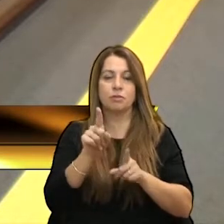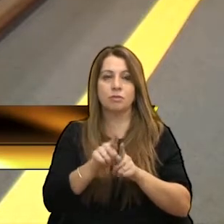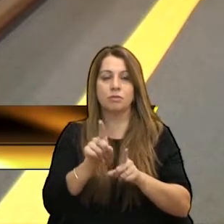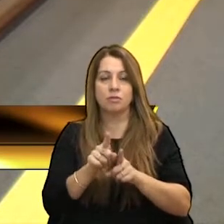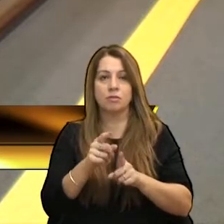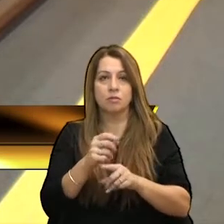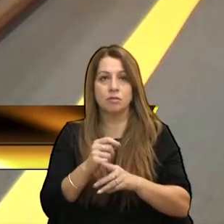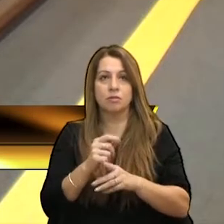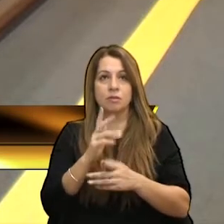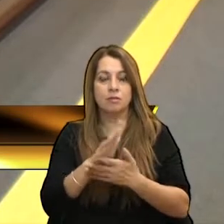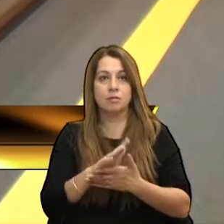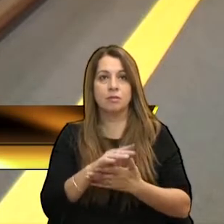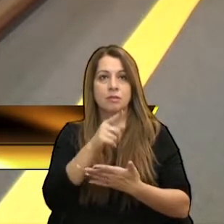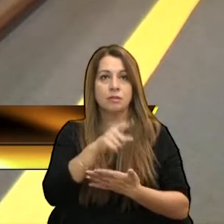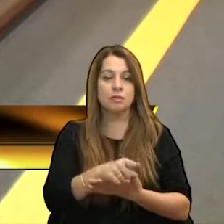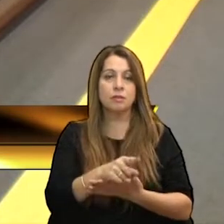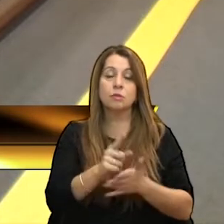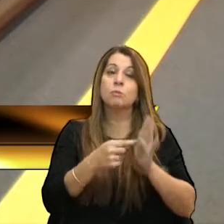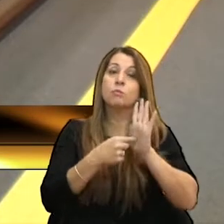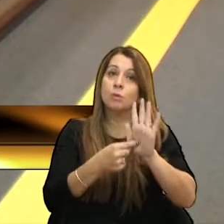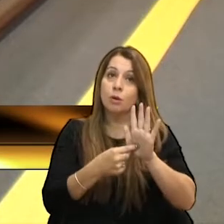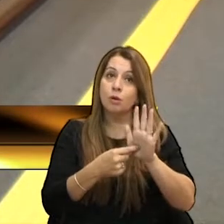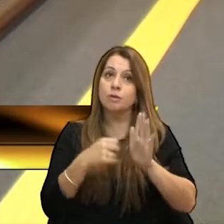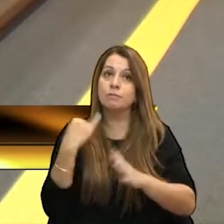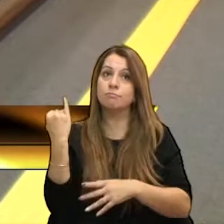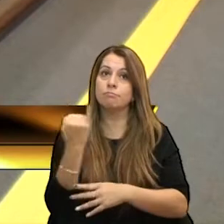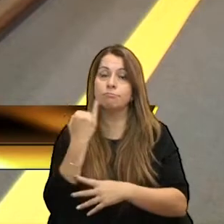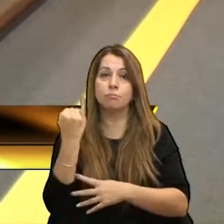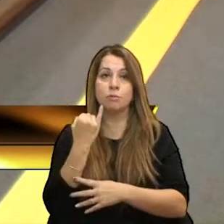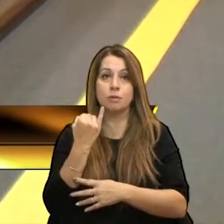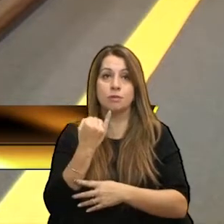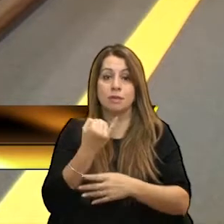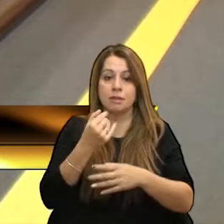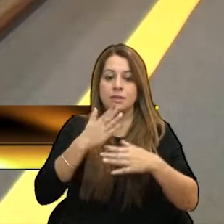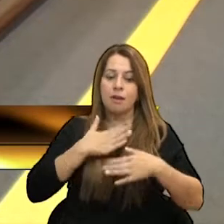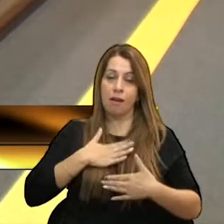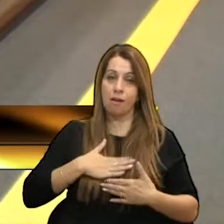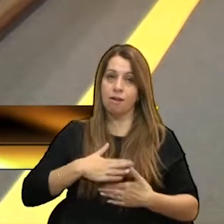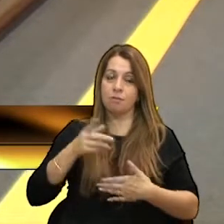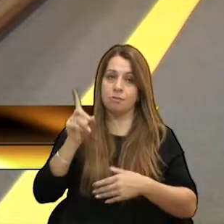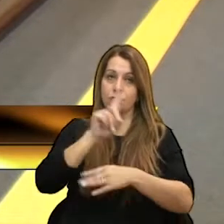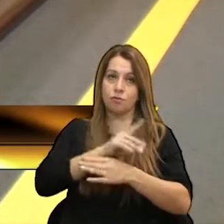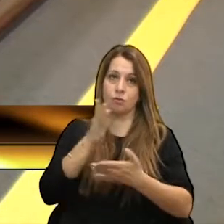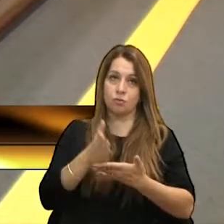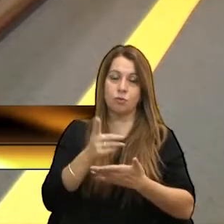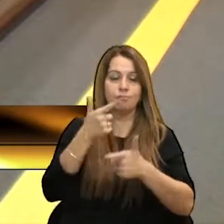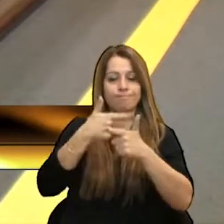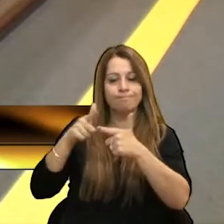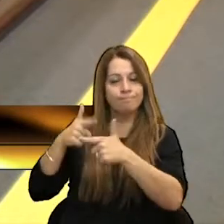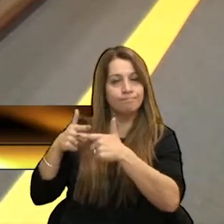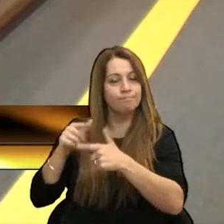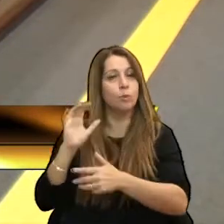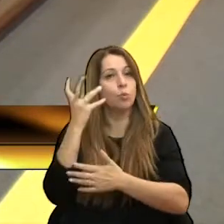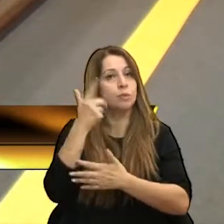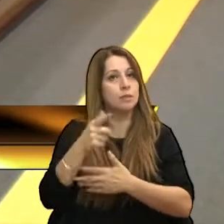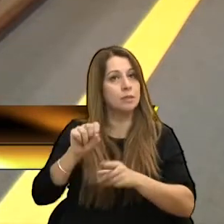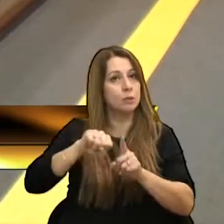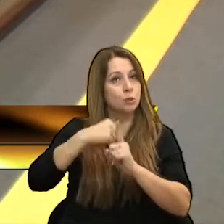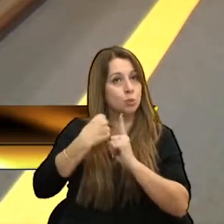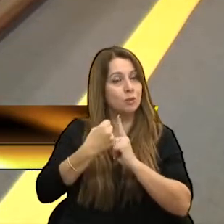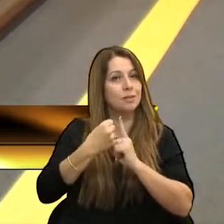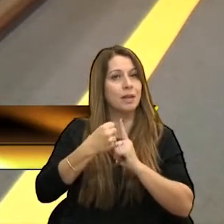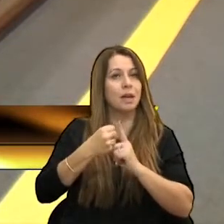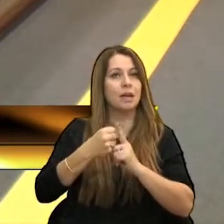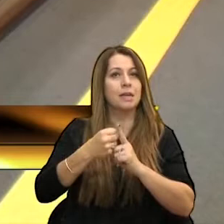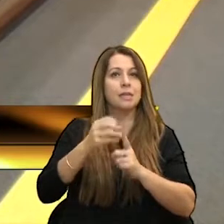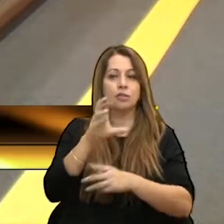que, por si só, nos traz um importante remédio nos dias de hoje, em que tantos problemas acontecem numa sociedade tensa,